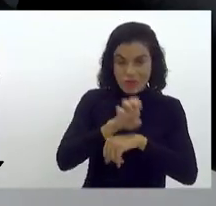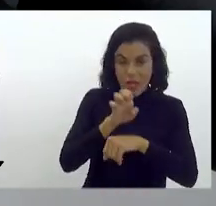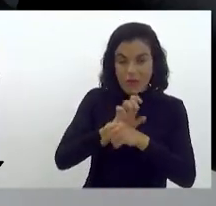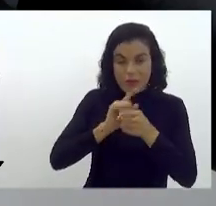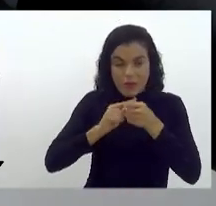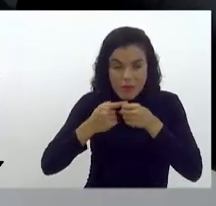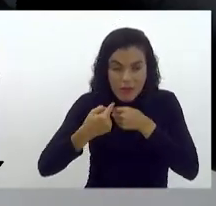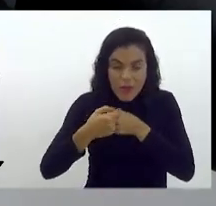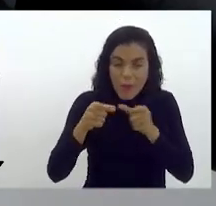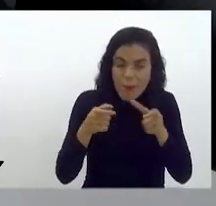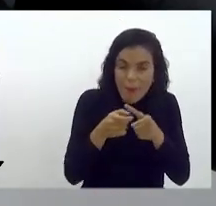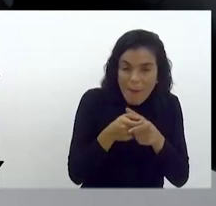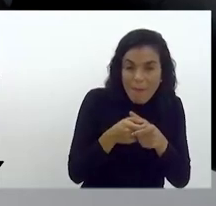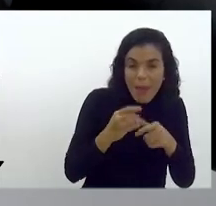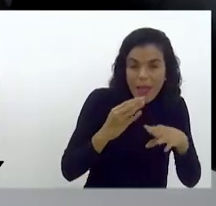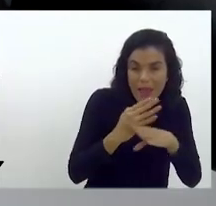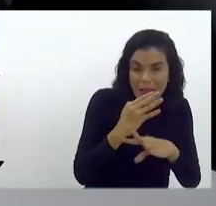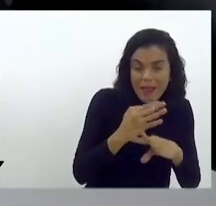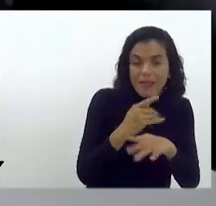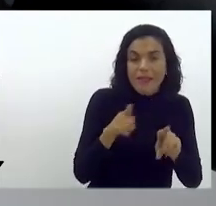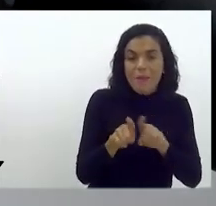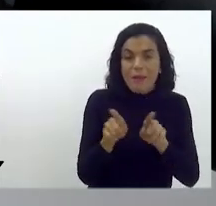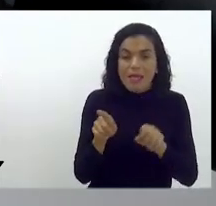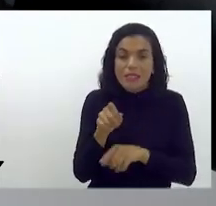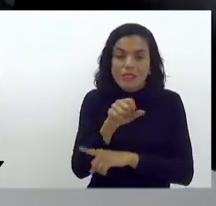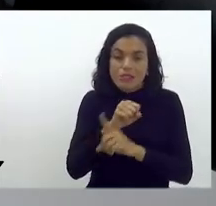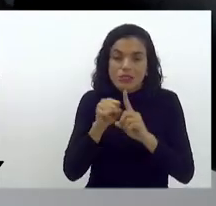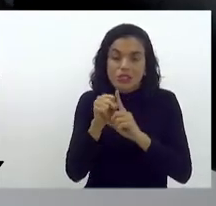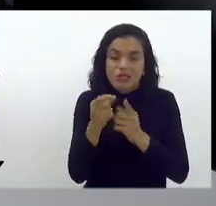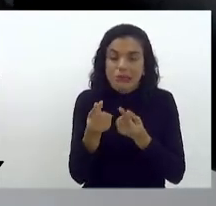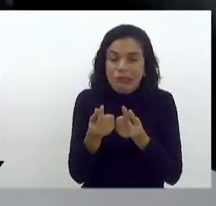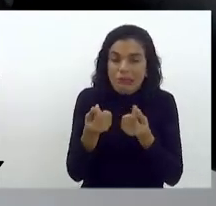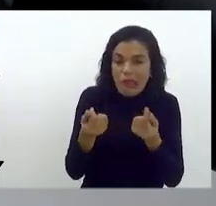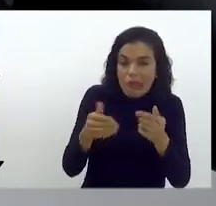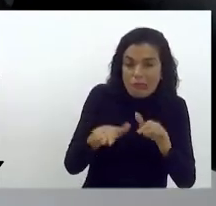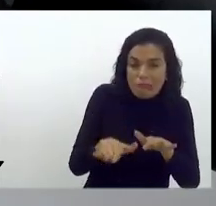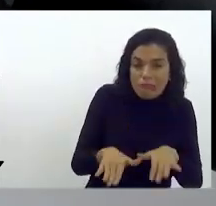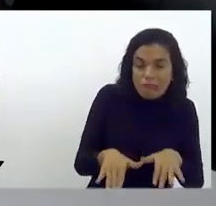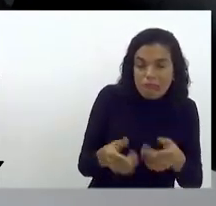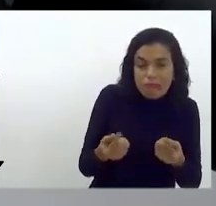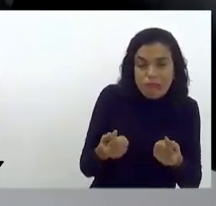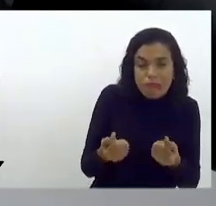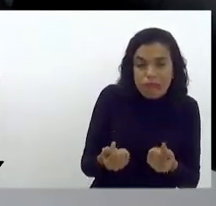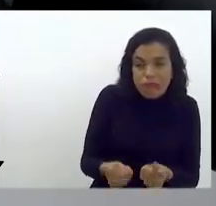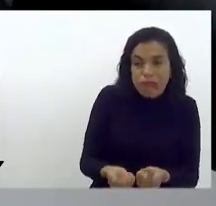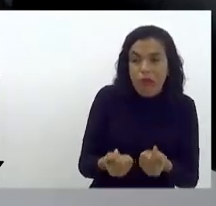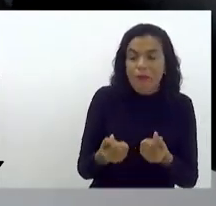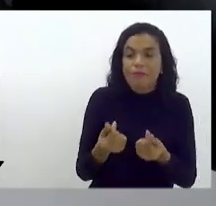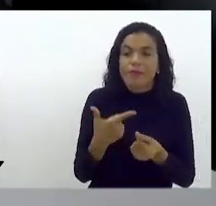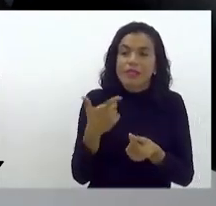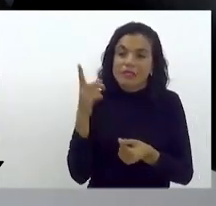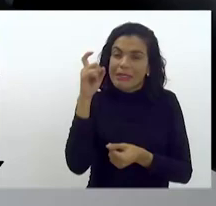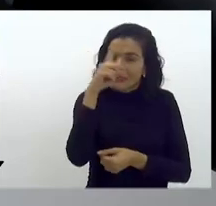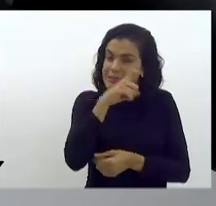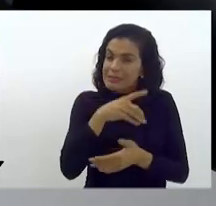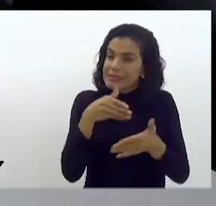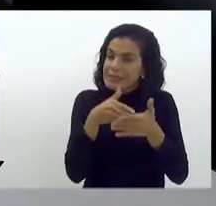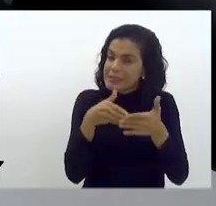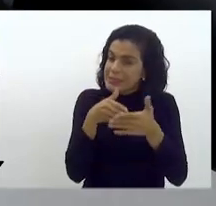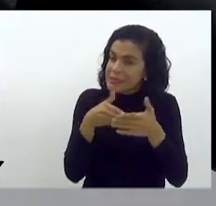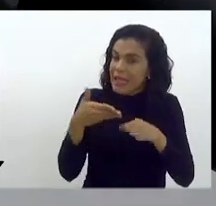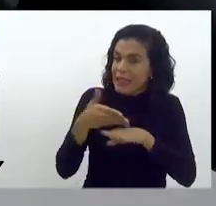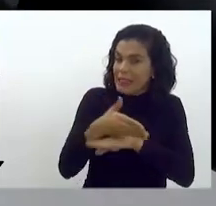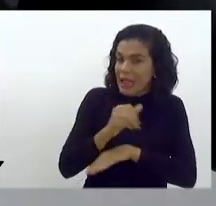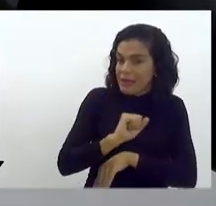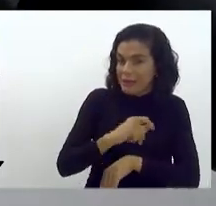as mulheres já tem principalmente de baixa renda já tem uma dificuldade muito grande de acesso à internet já é complicado entrar